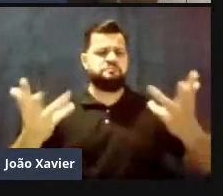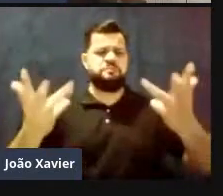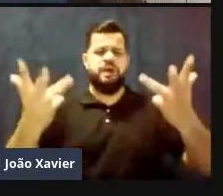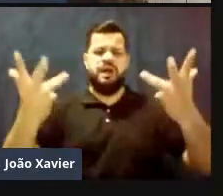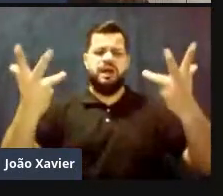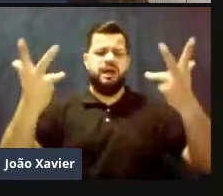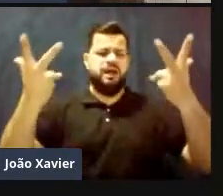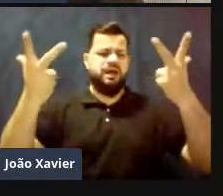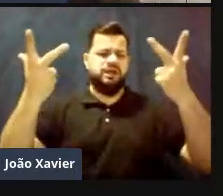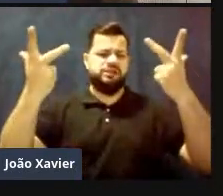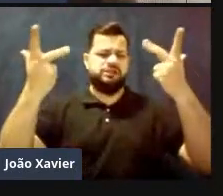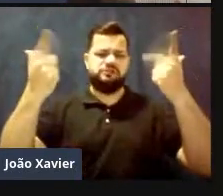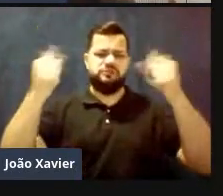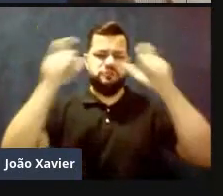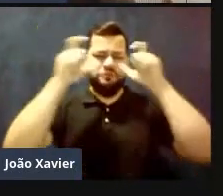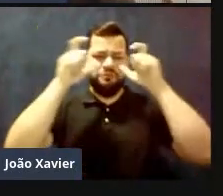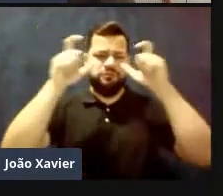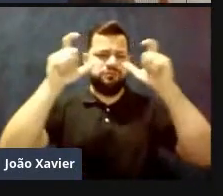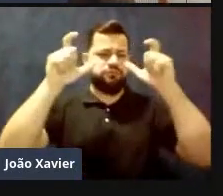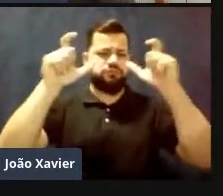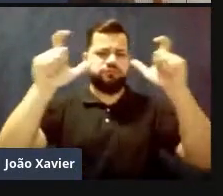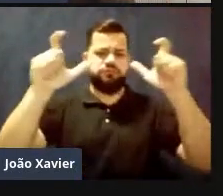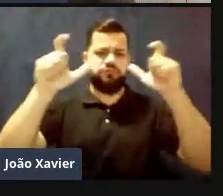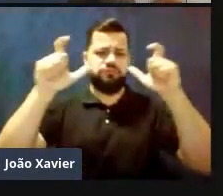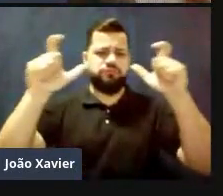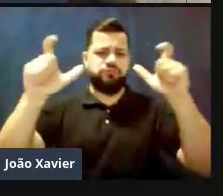para conversar com você trazendo um artigo.